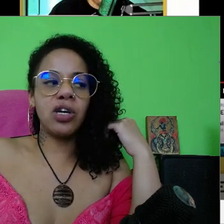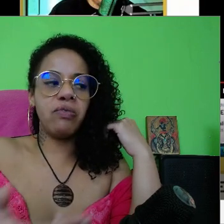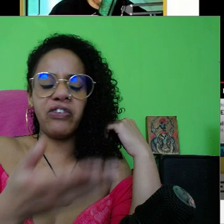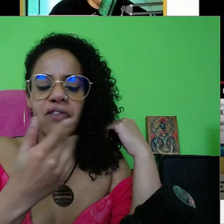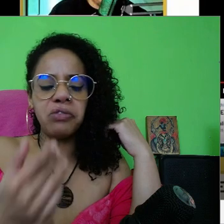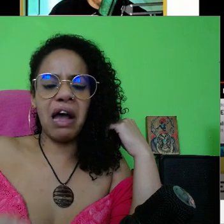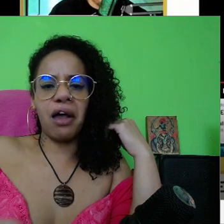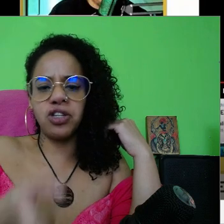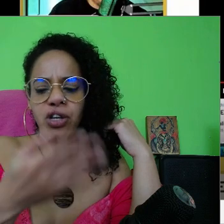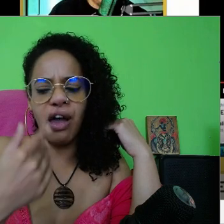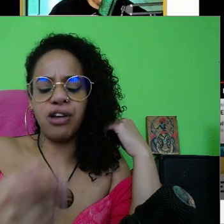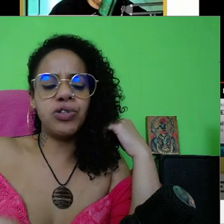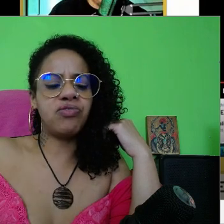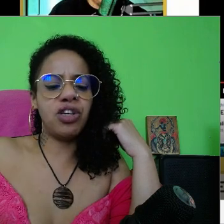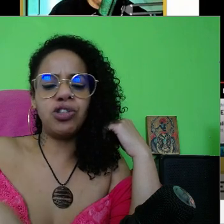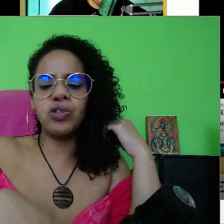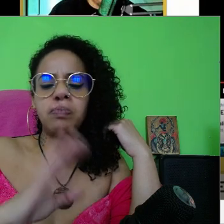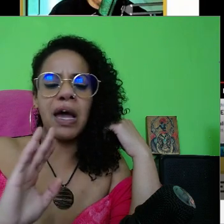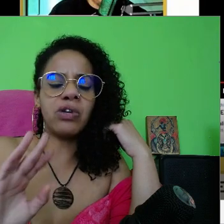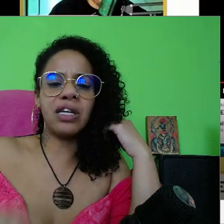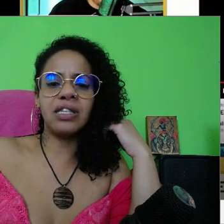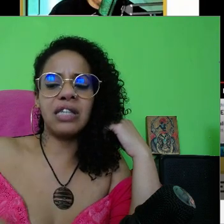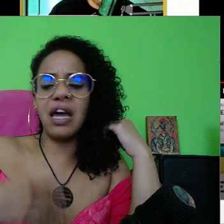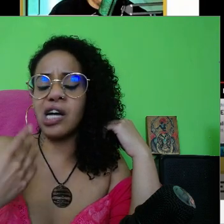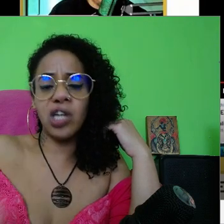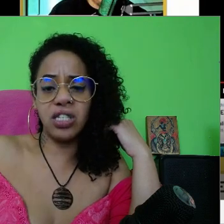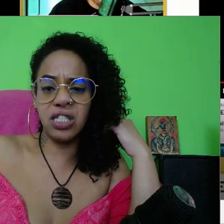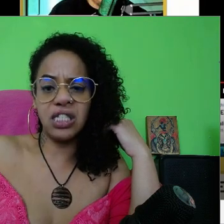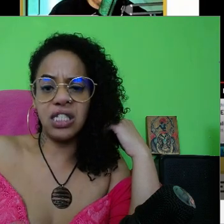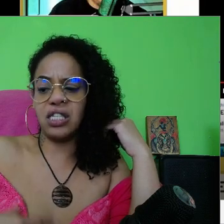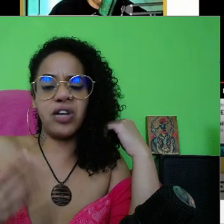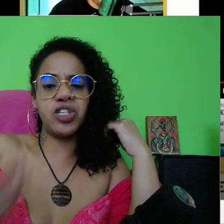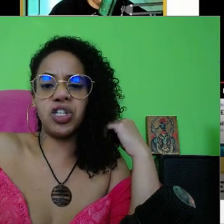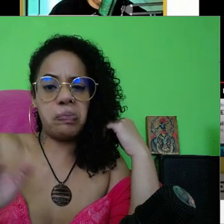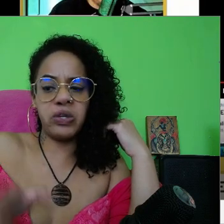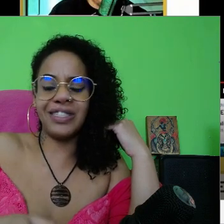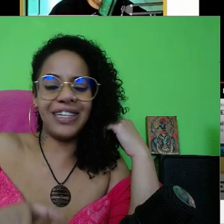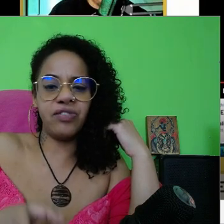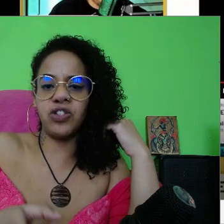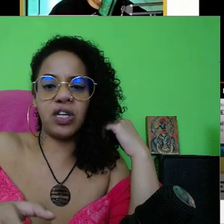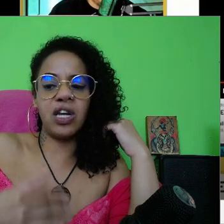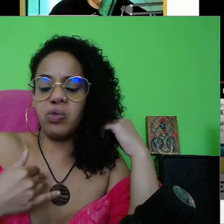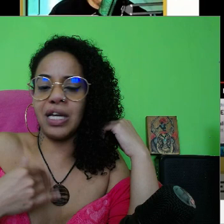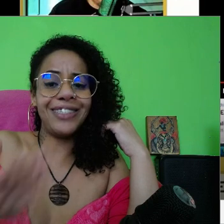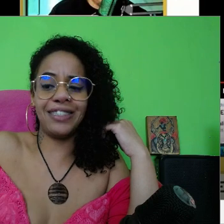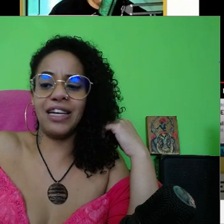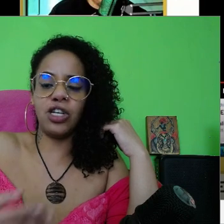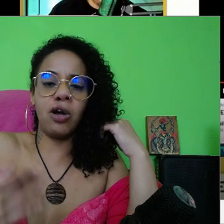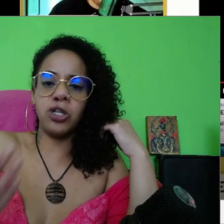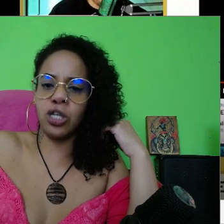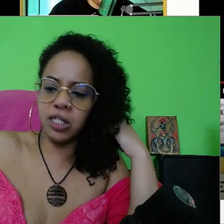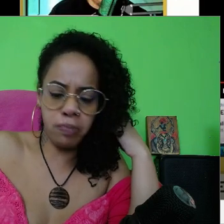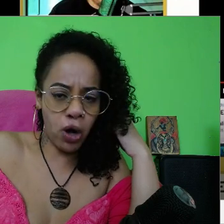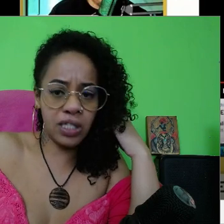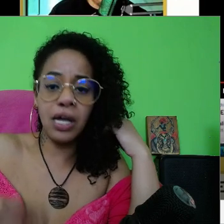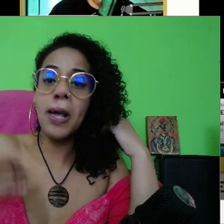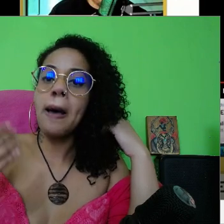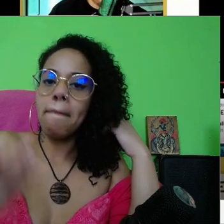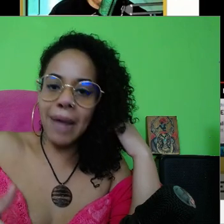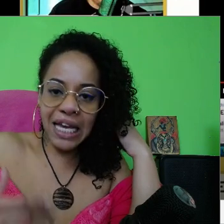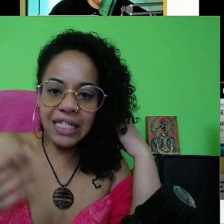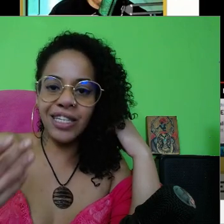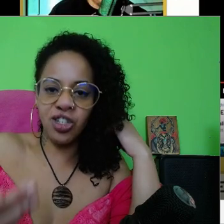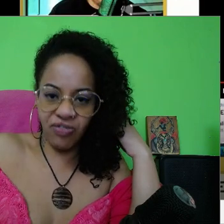obviamente que fica à vontade reage os vídeos pega o que quiser acho que é desnecessário Acho que depois desse vídeo aqui não tem necessidade nenhuma de resposta